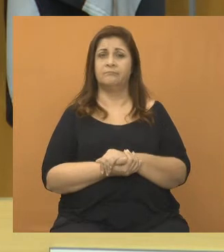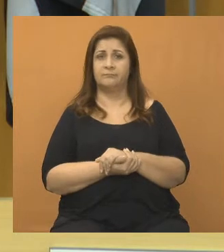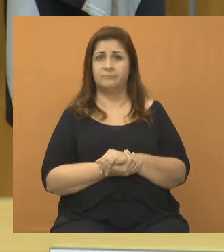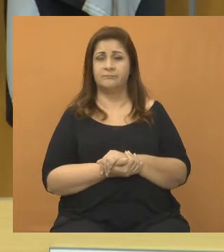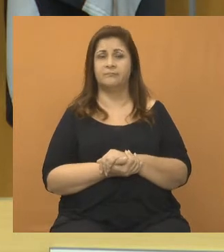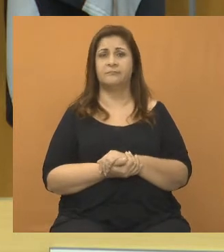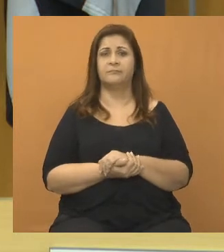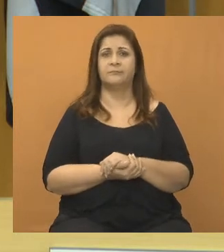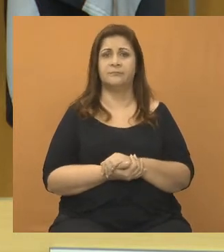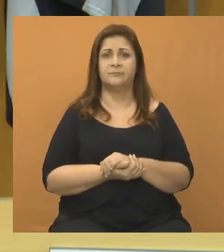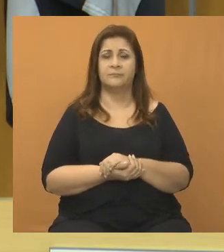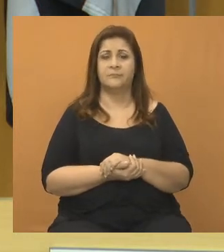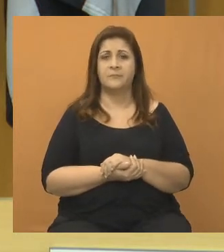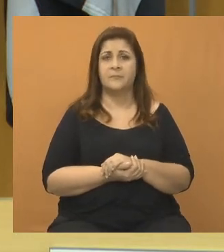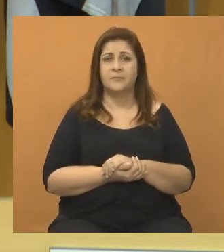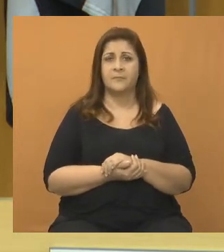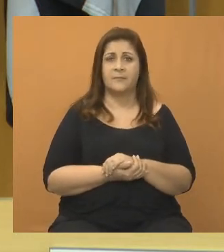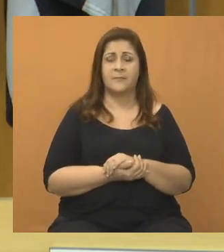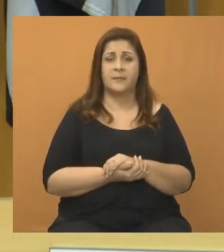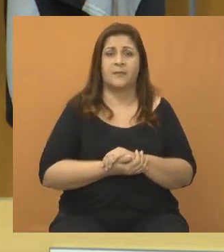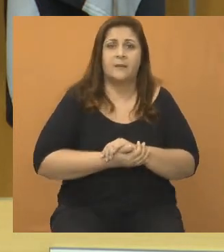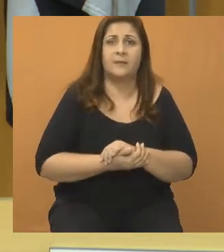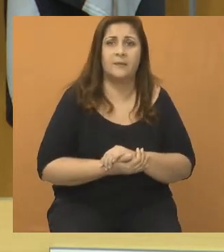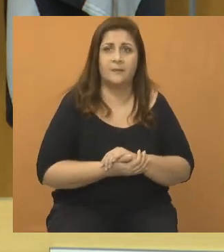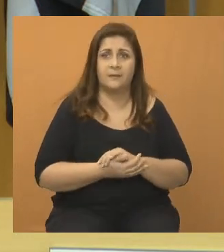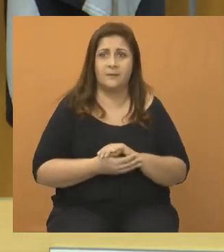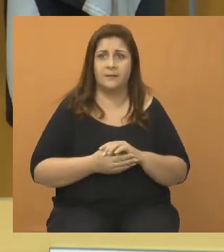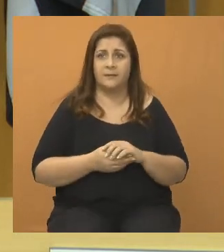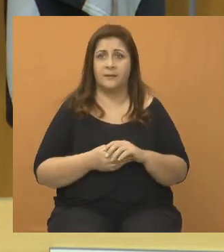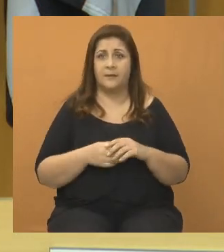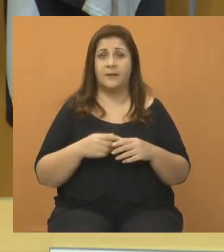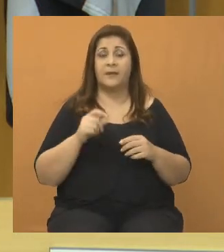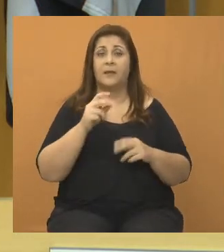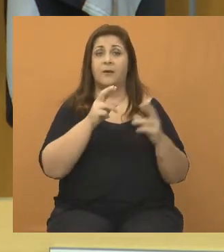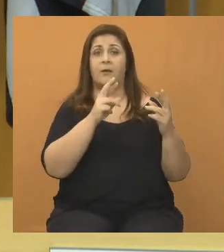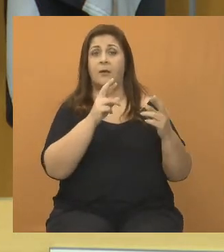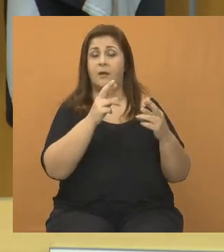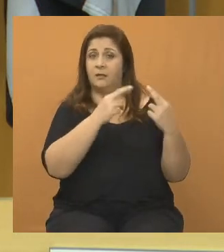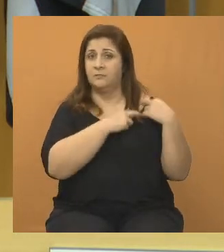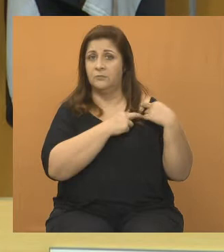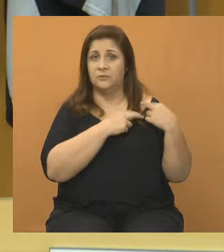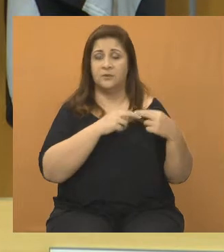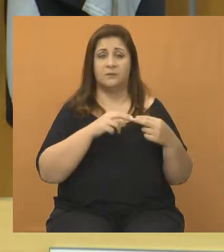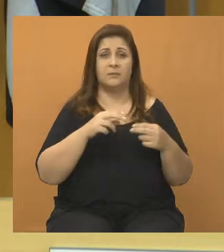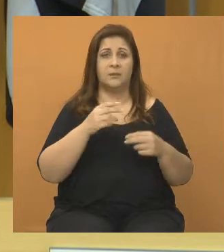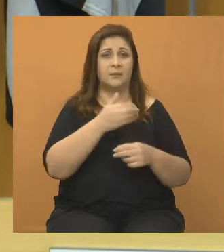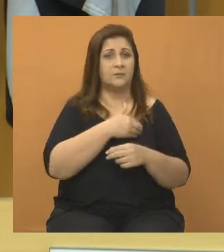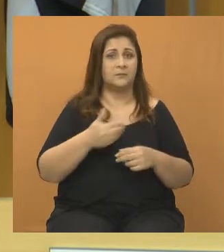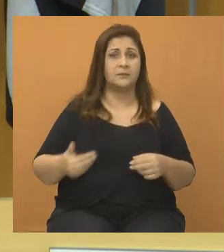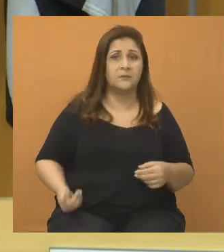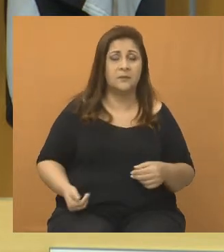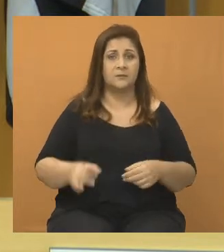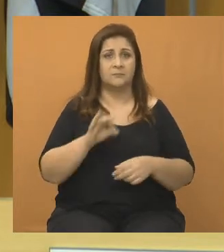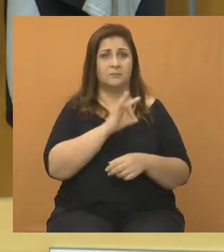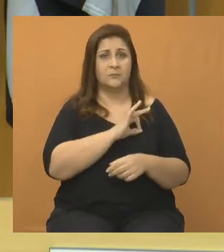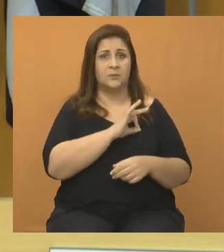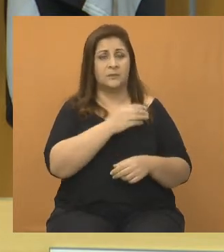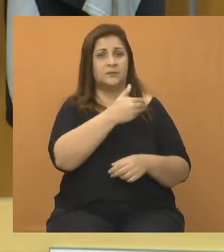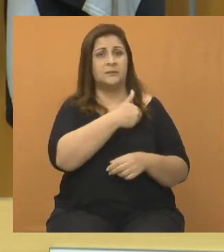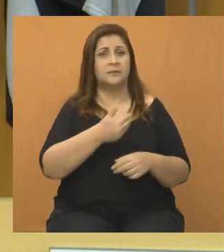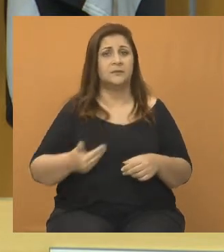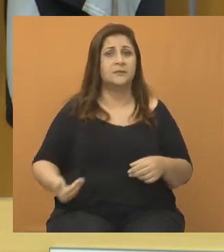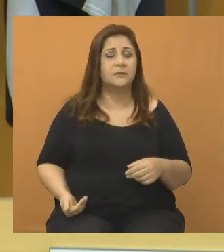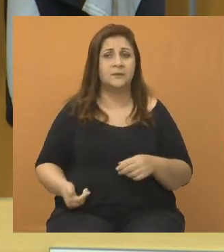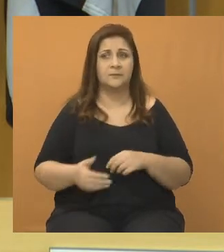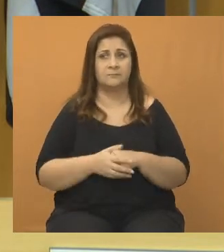com o COI, e segurança pública é dever do Estado, polícia é Estado, mas a gente acaba por